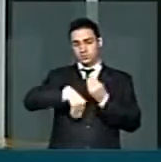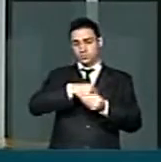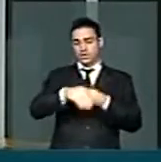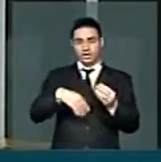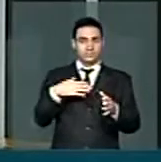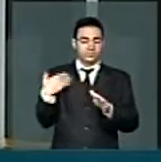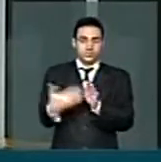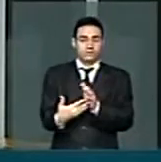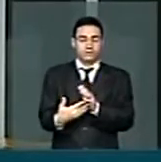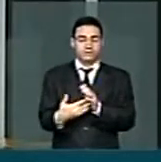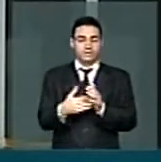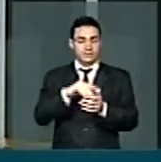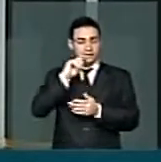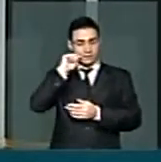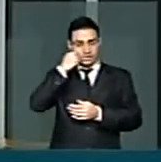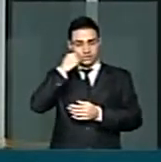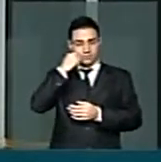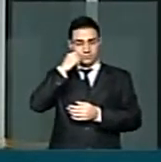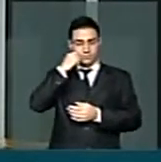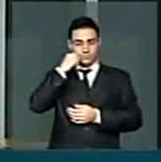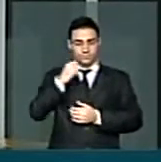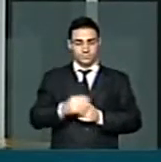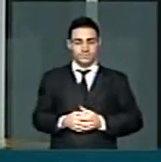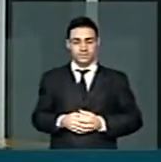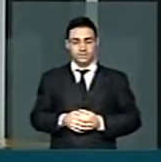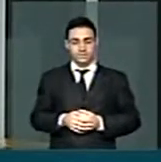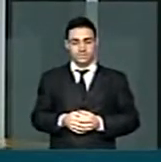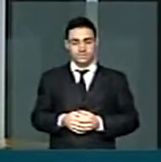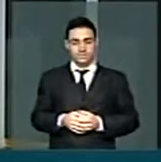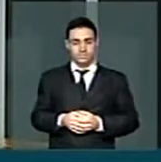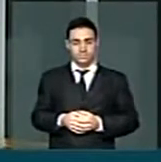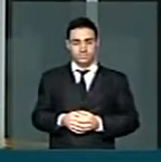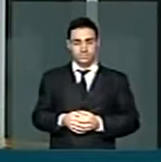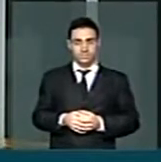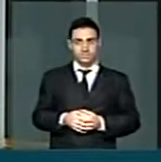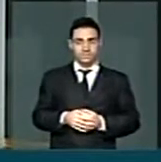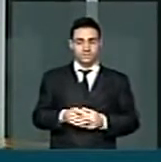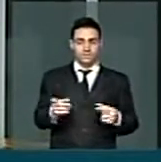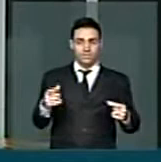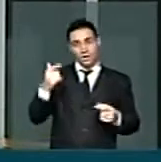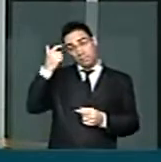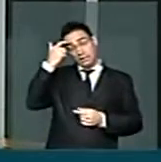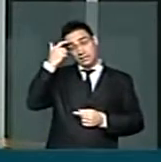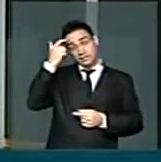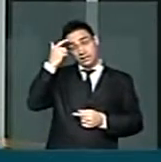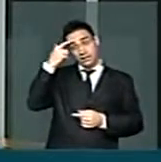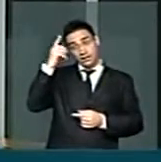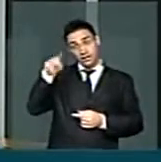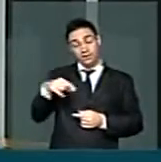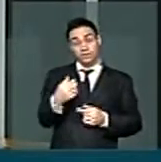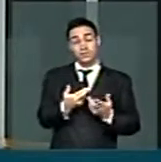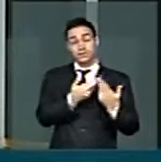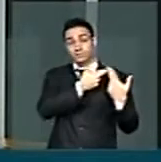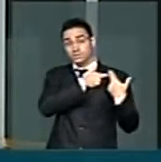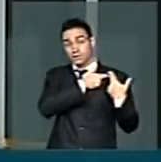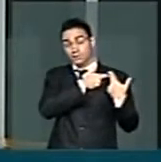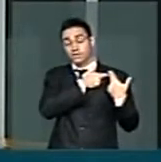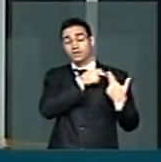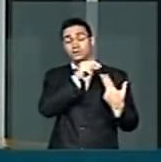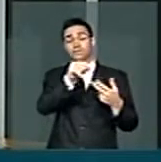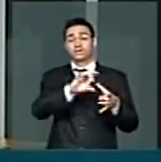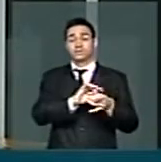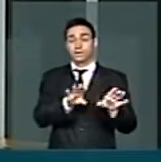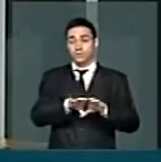miscigenados. Negros, mais do que uma prerrogativa democrática, é uma obrigação